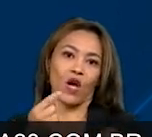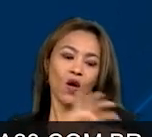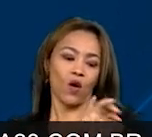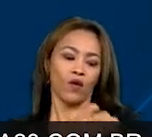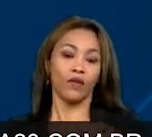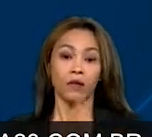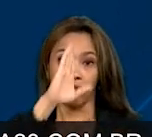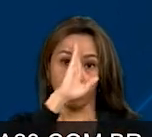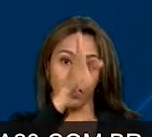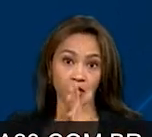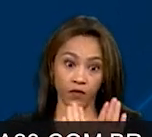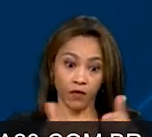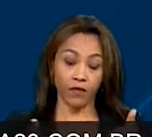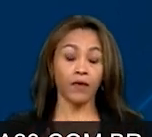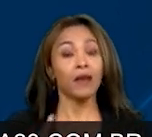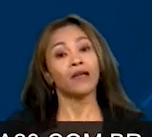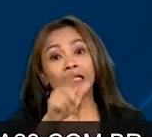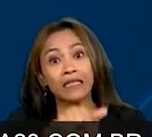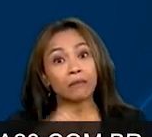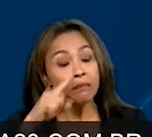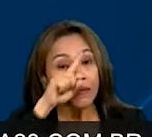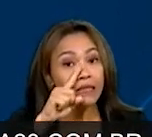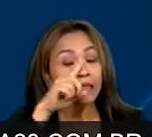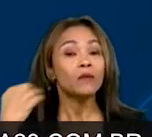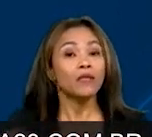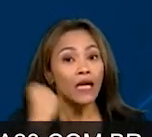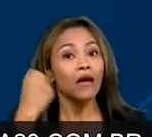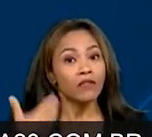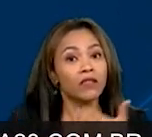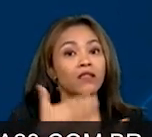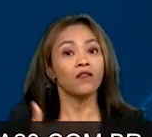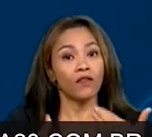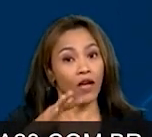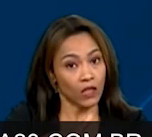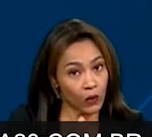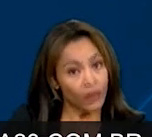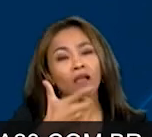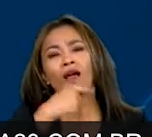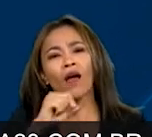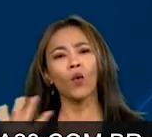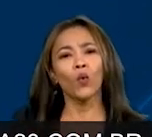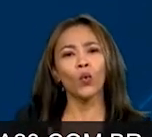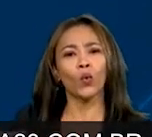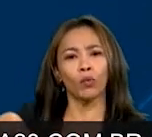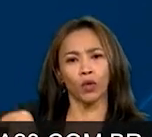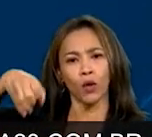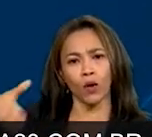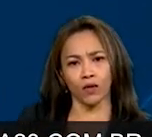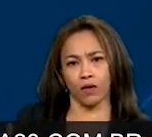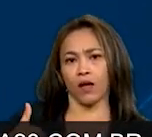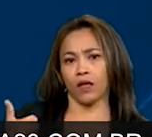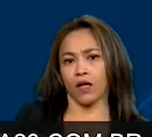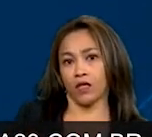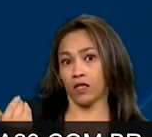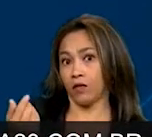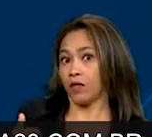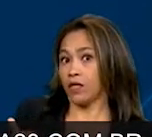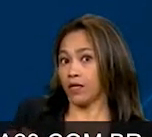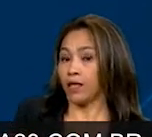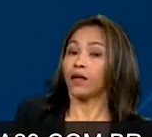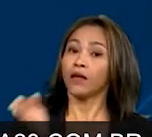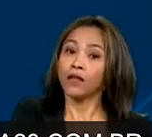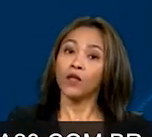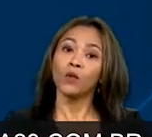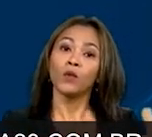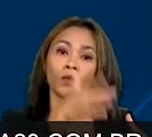para casos com maior risco de desenvolver formas graves da doença. São os idosos acima de 60 anos e pessoas